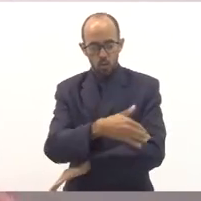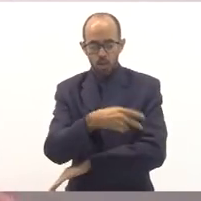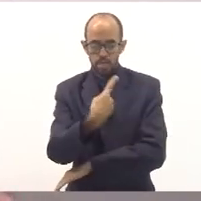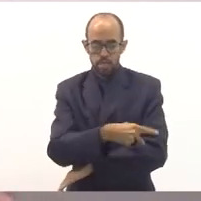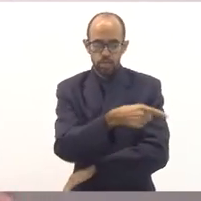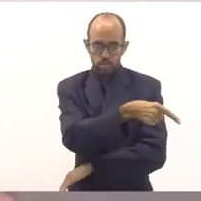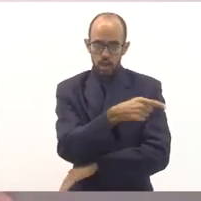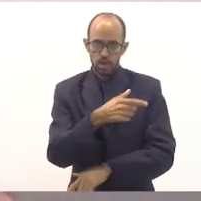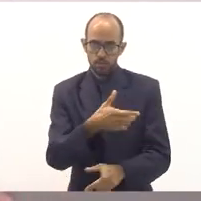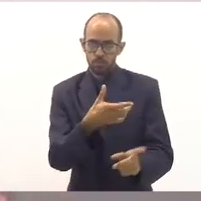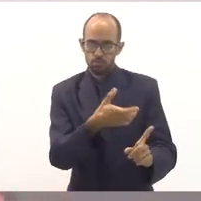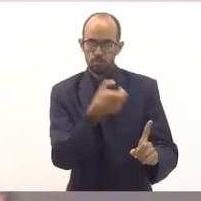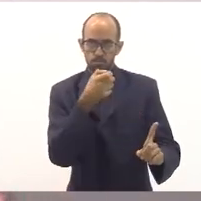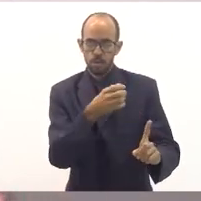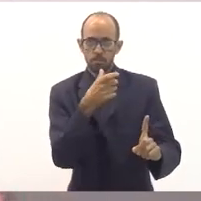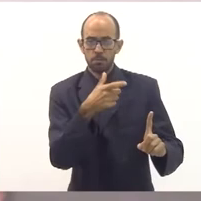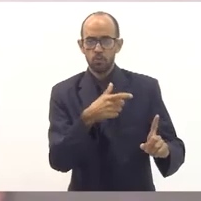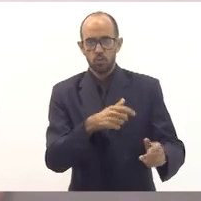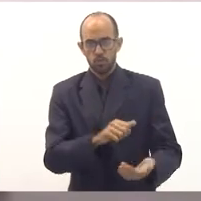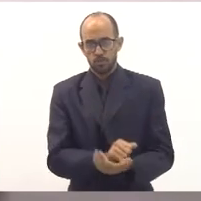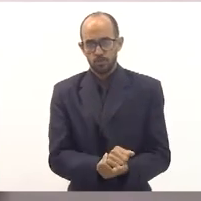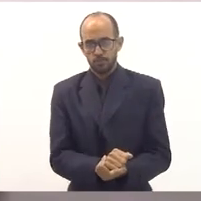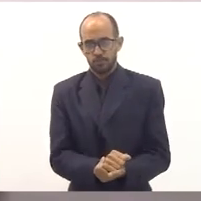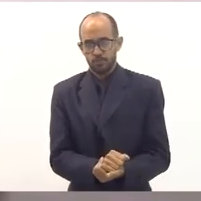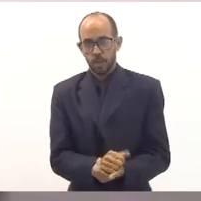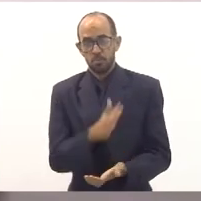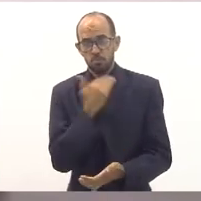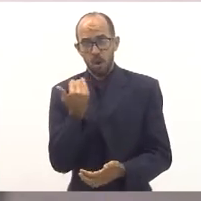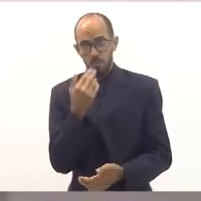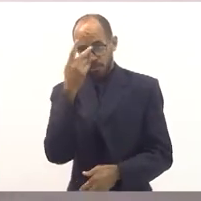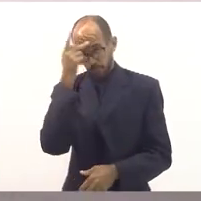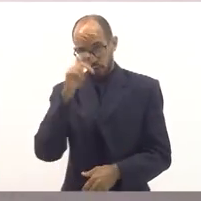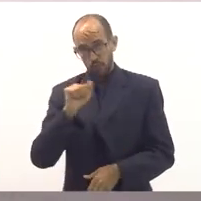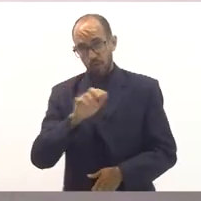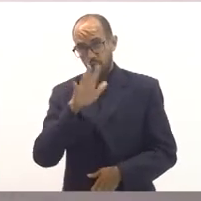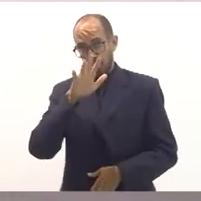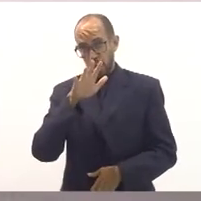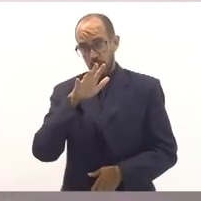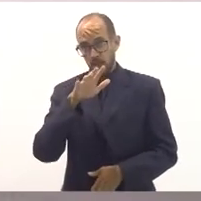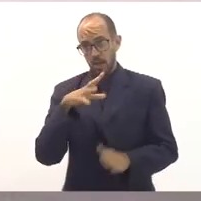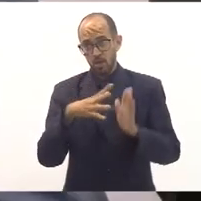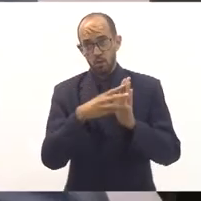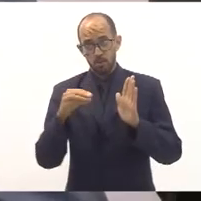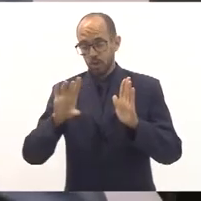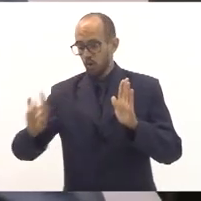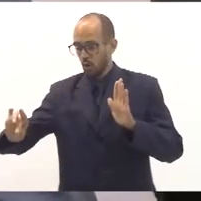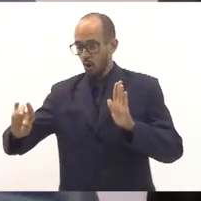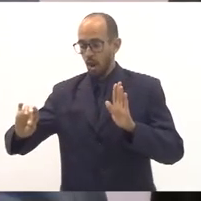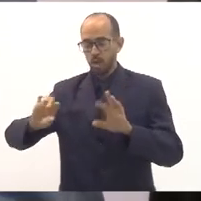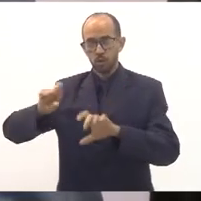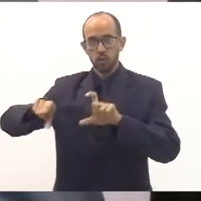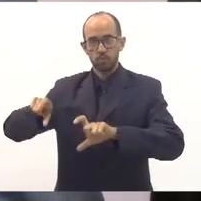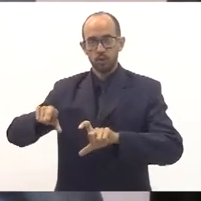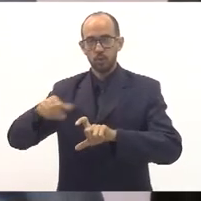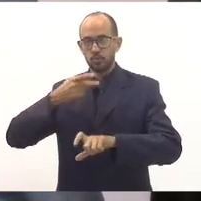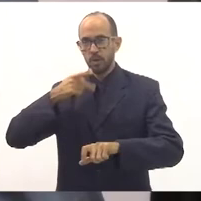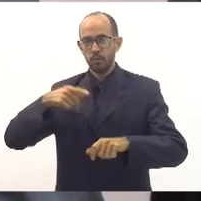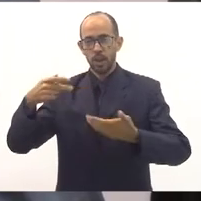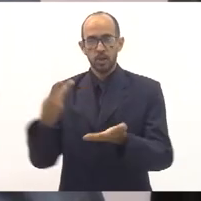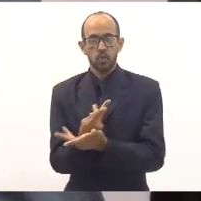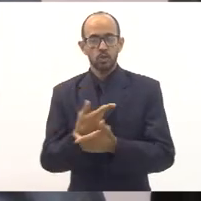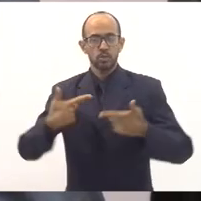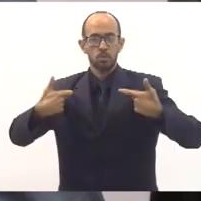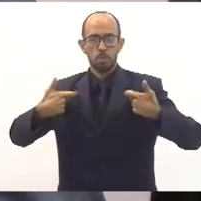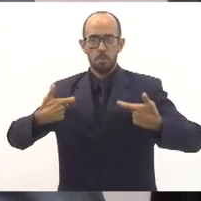ali no lugar porque assim Nick morre alguém na favela é um copia e cola do computador vai dizer que teve troca de